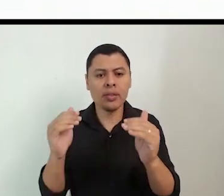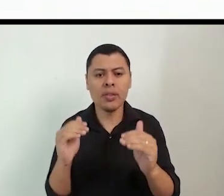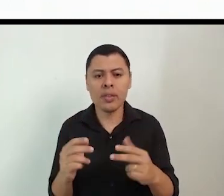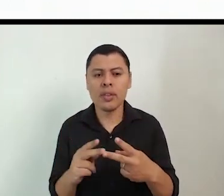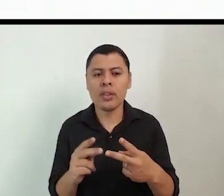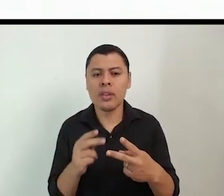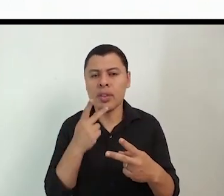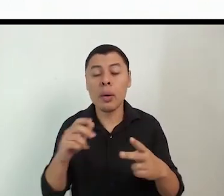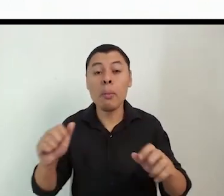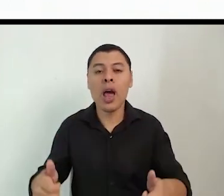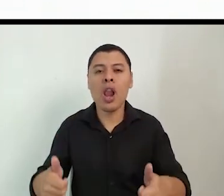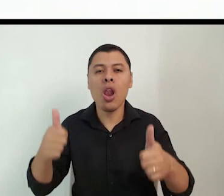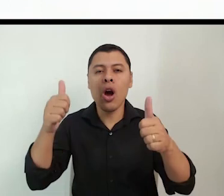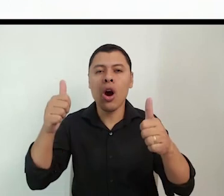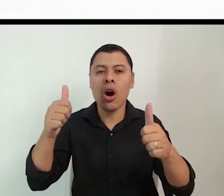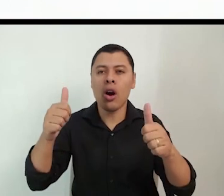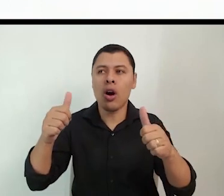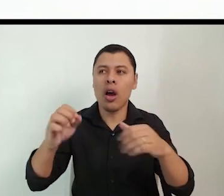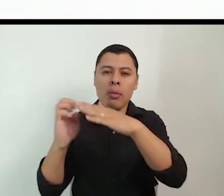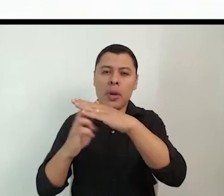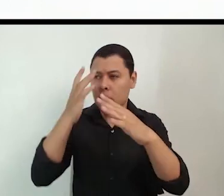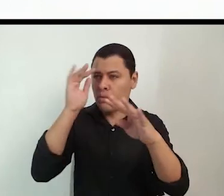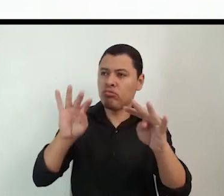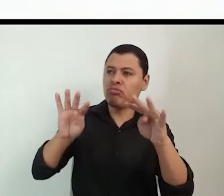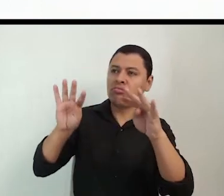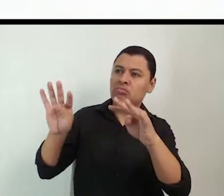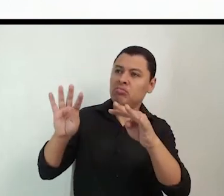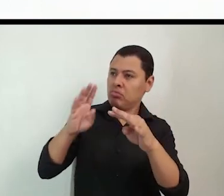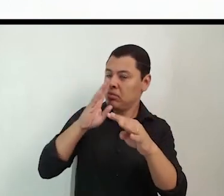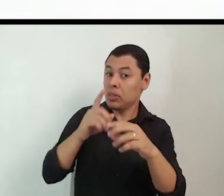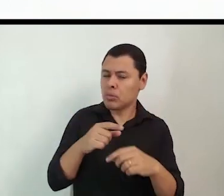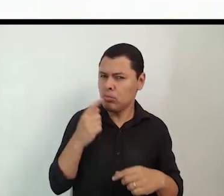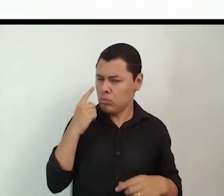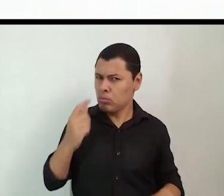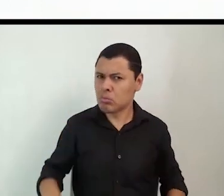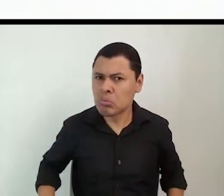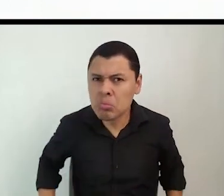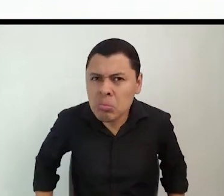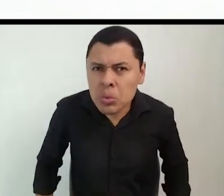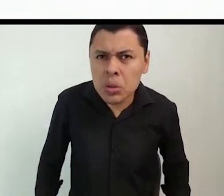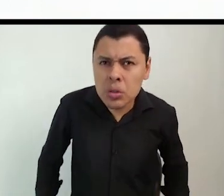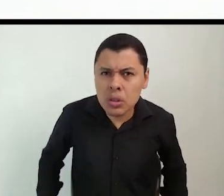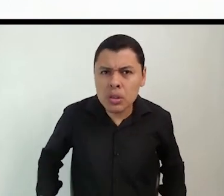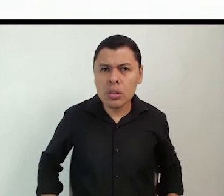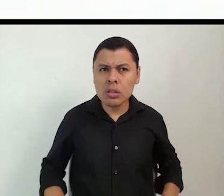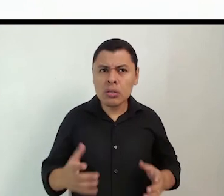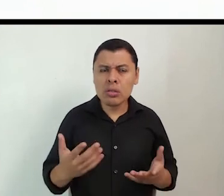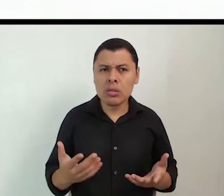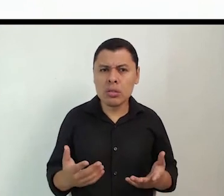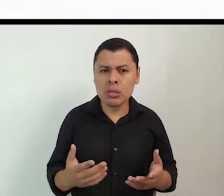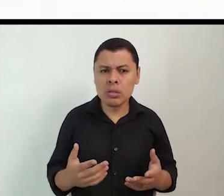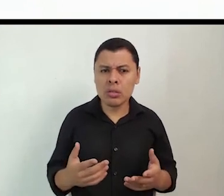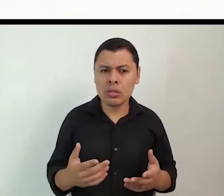uma melhoria da imagem da empresa. Daí você já fica com o pé atrás, né? Será que não seria um marketing? Será